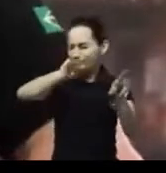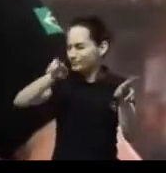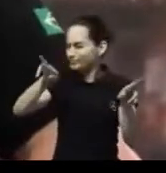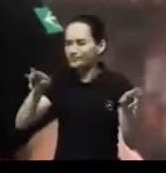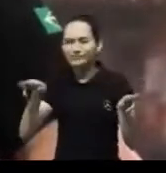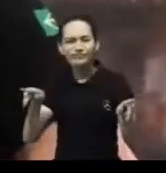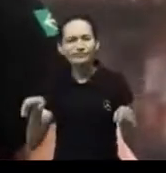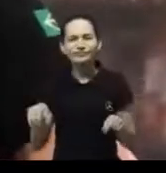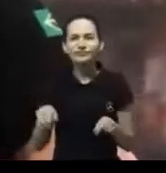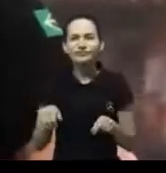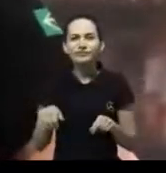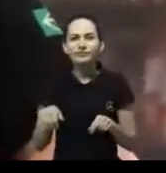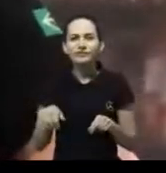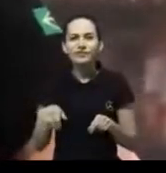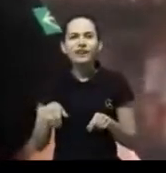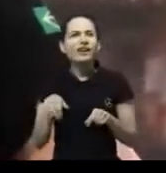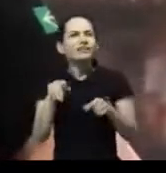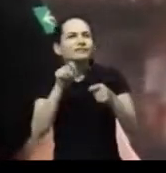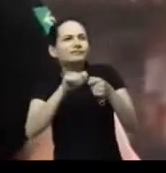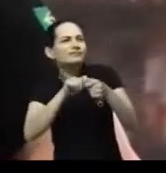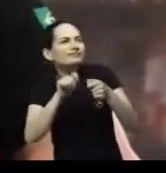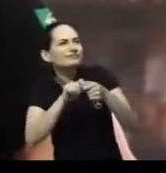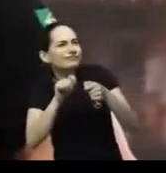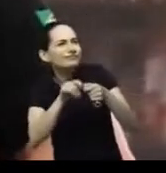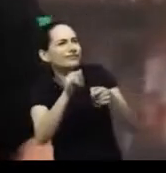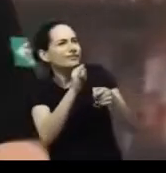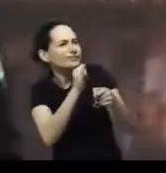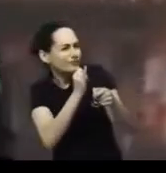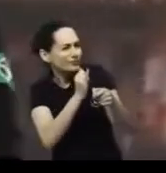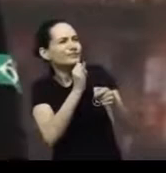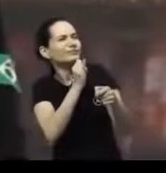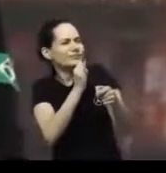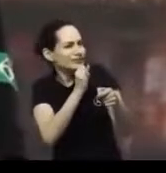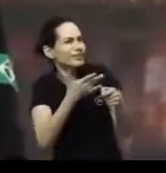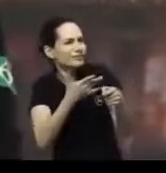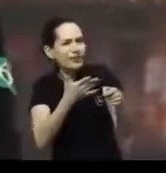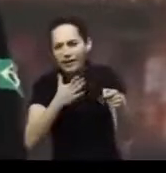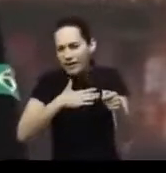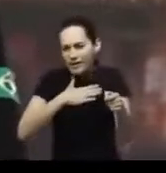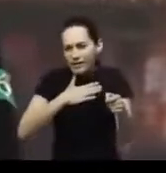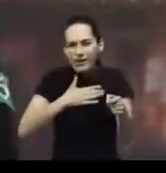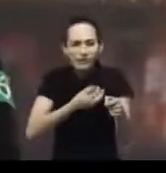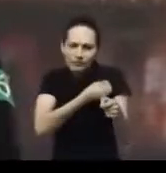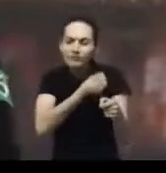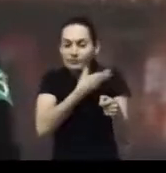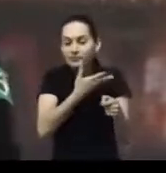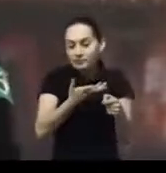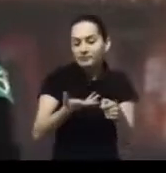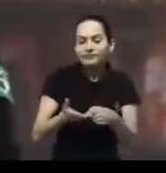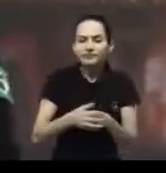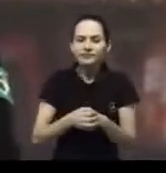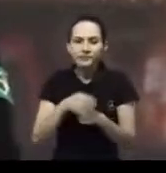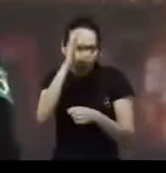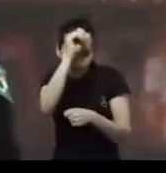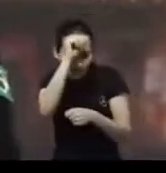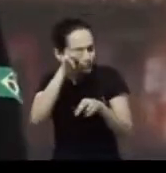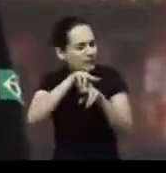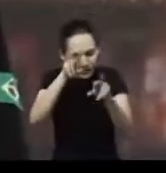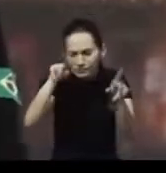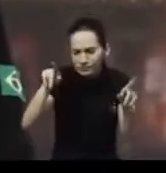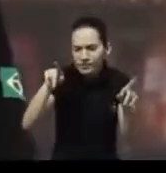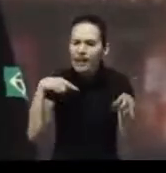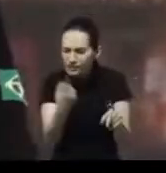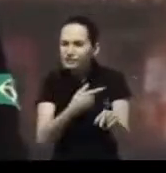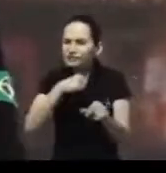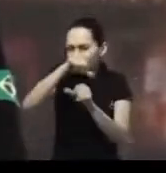onde eu modelei me modelo e culturalmente um a gente